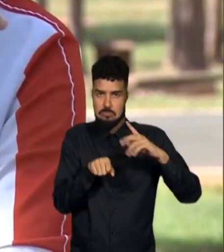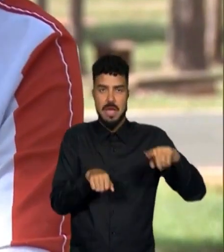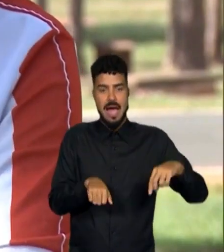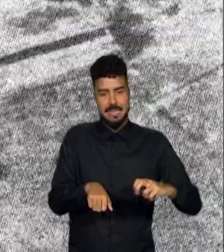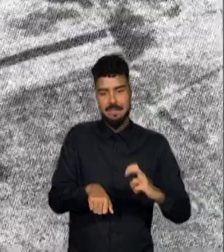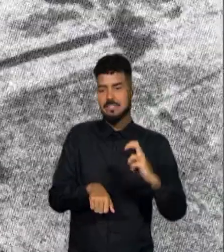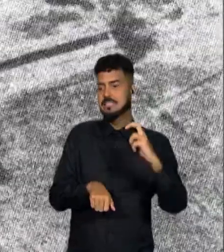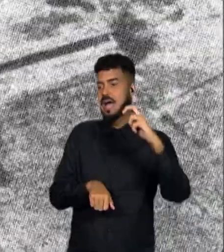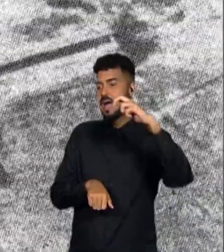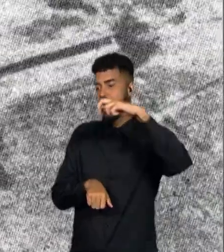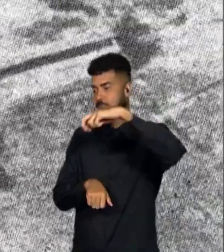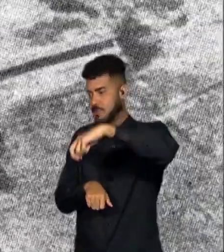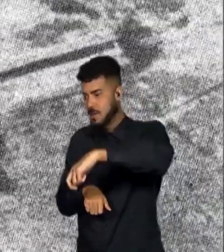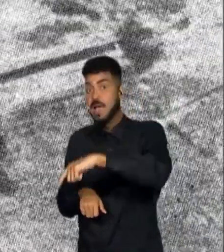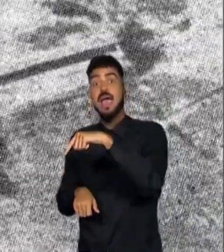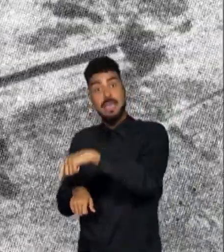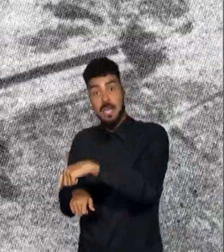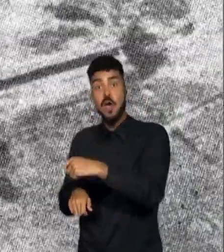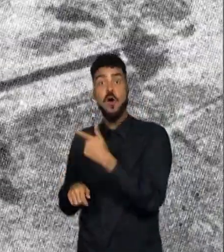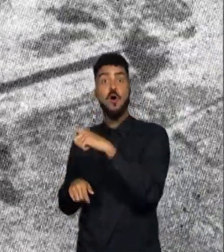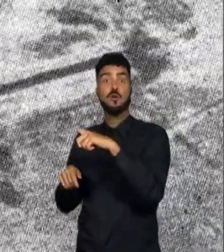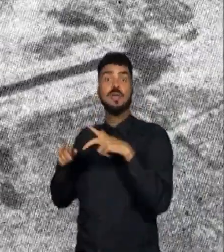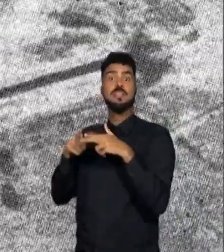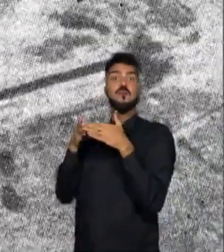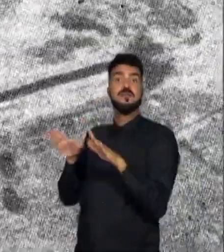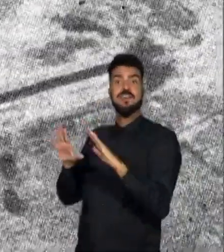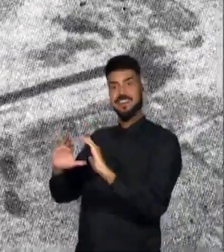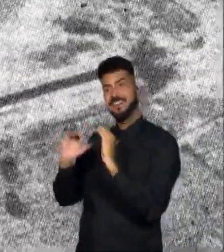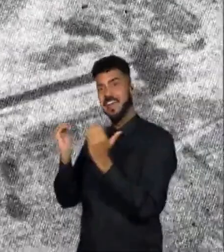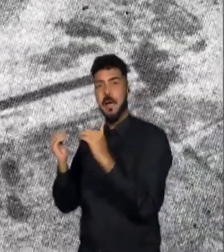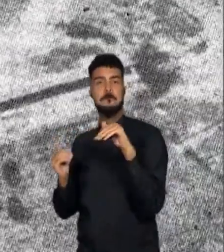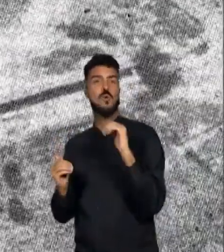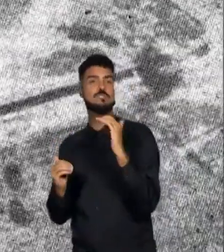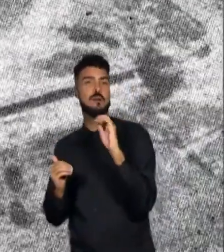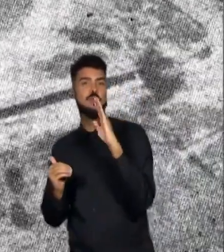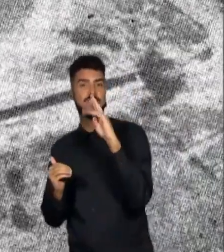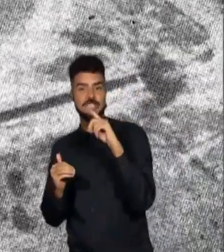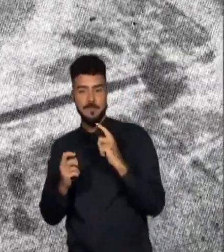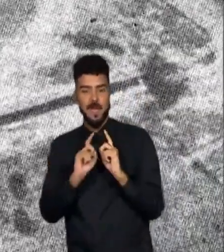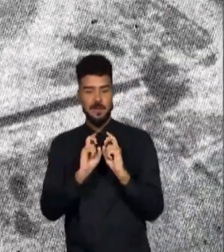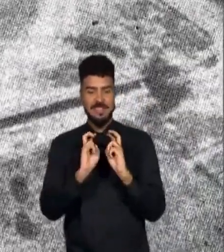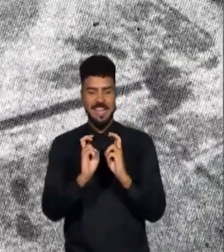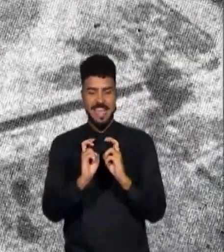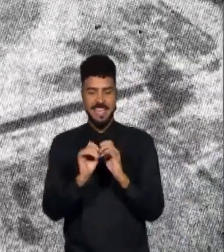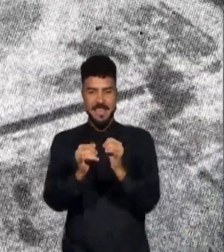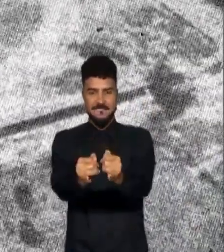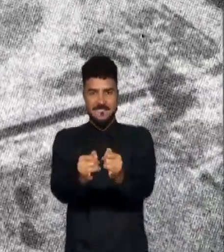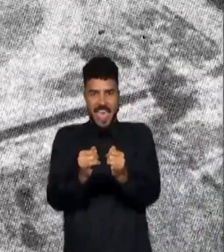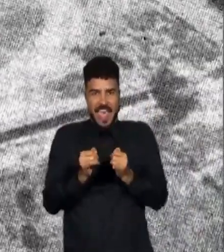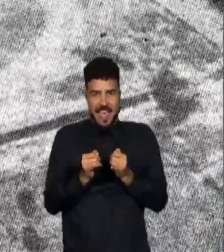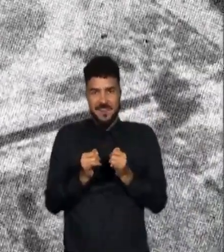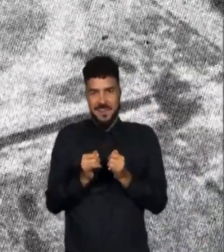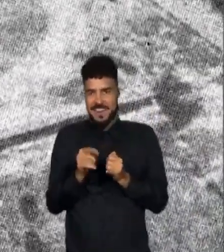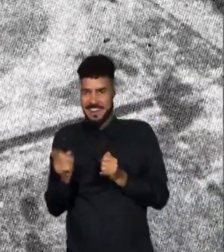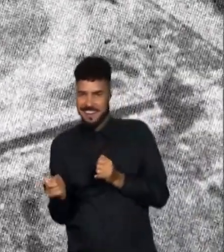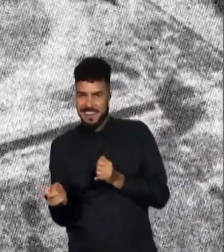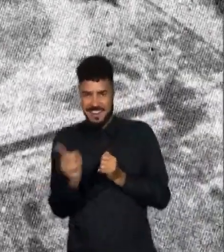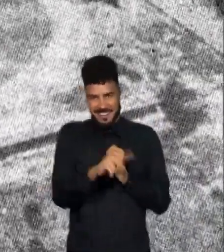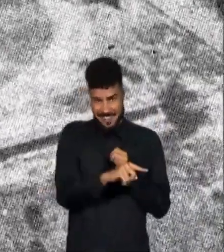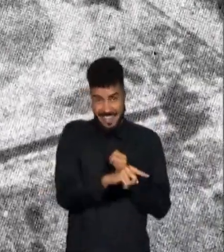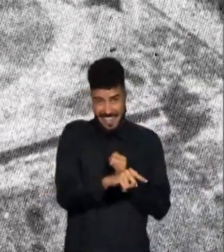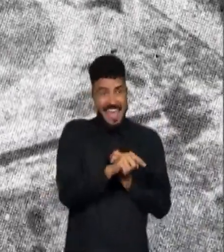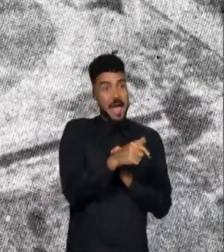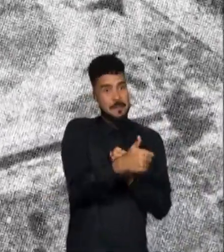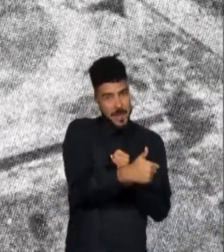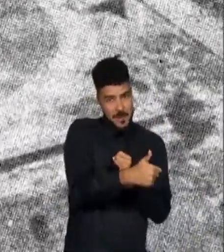trem e iam inaugurar o outro campo, o campo de Moça Bonita, que era do outro lado da Via Férrea. E aí lá continuaram o segundo